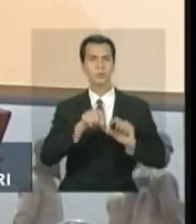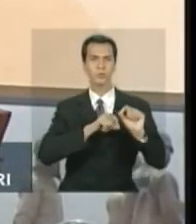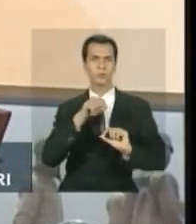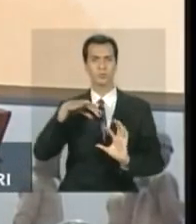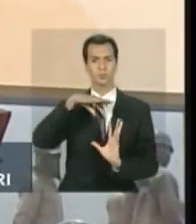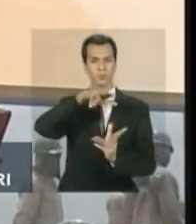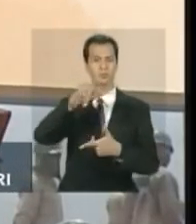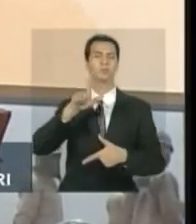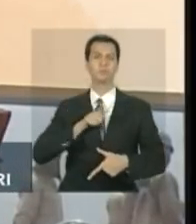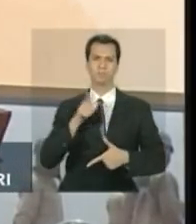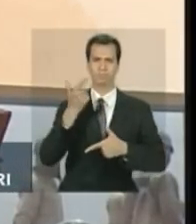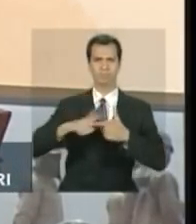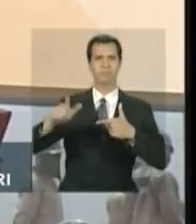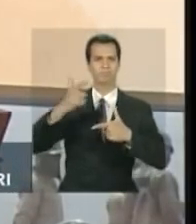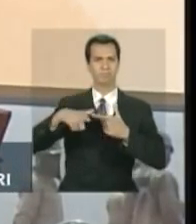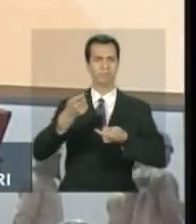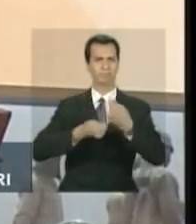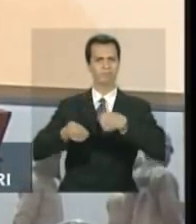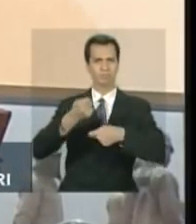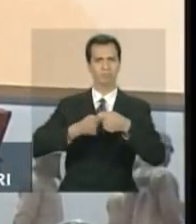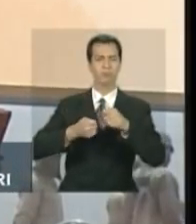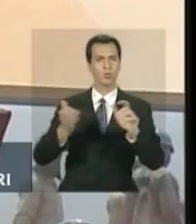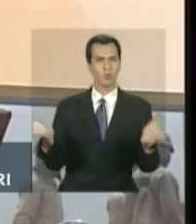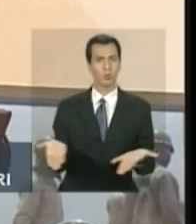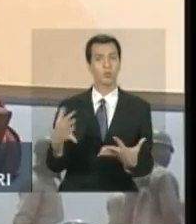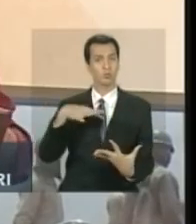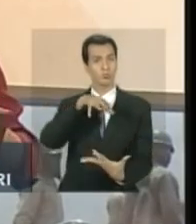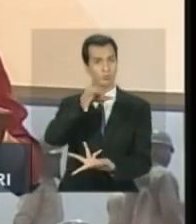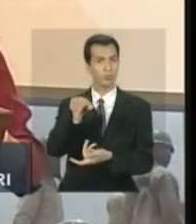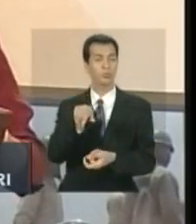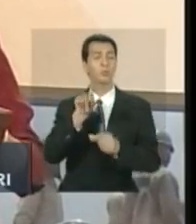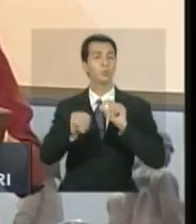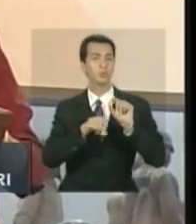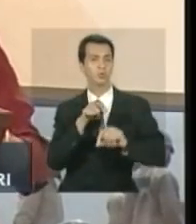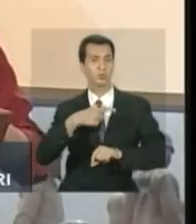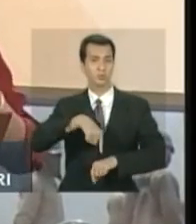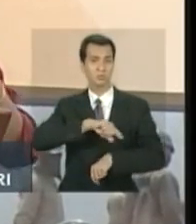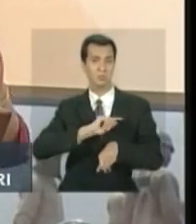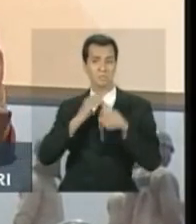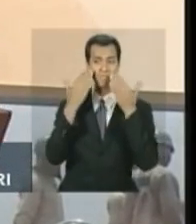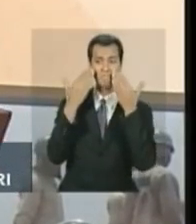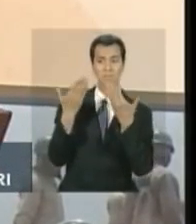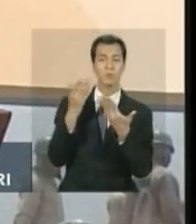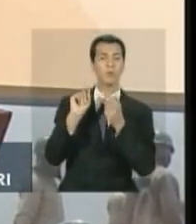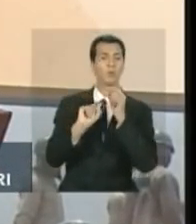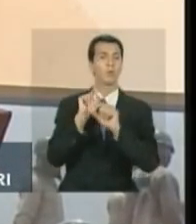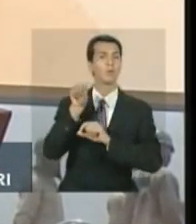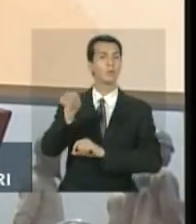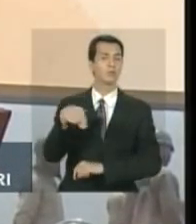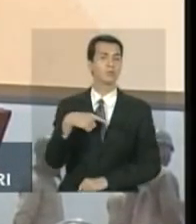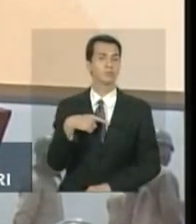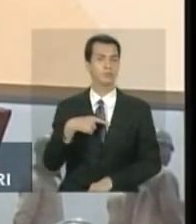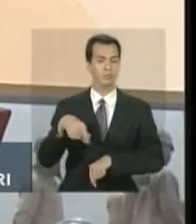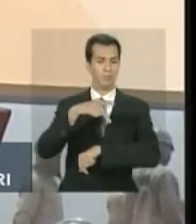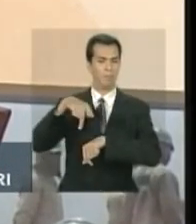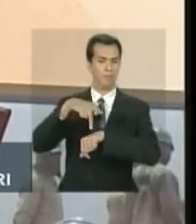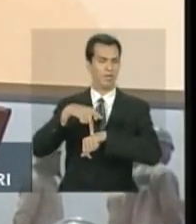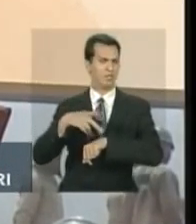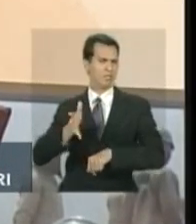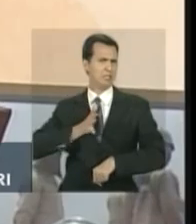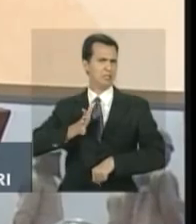uma crise. Hoje, no mundo, nós vemos países até então